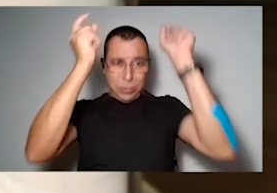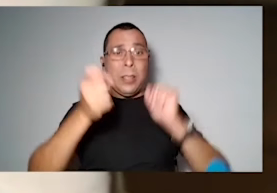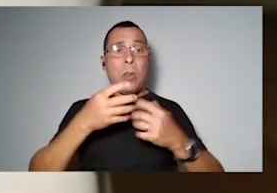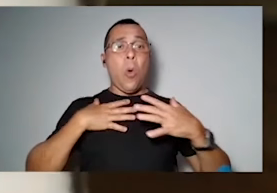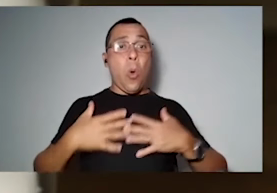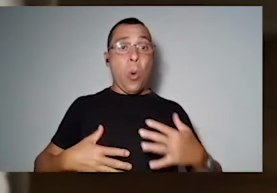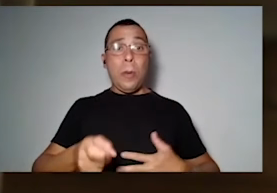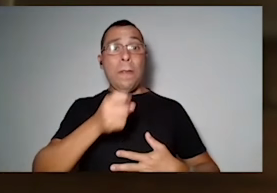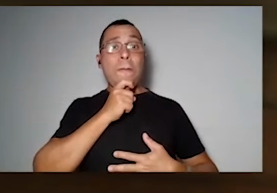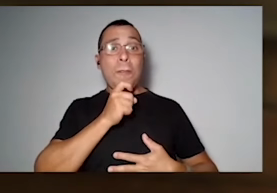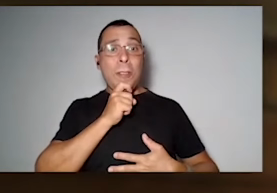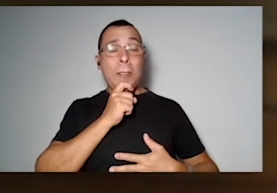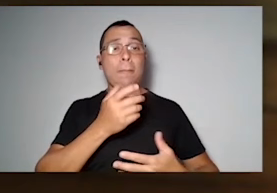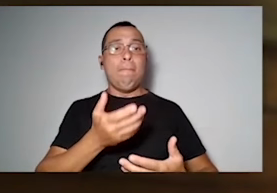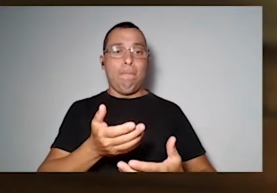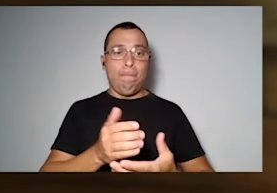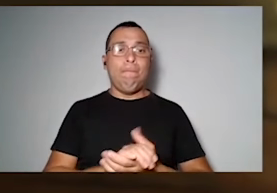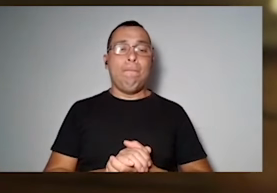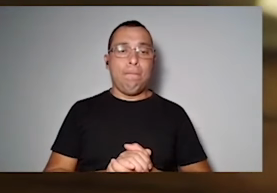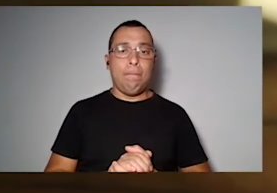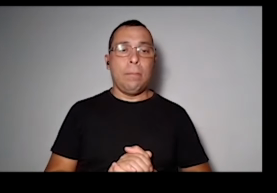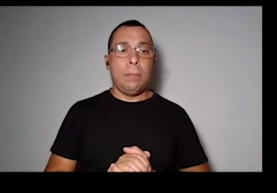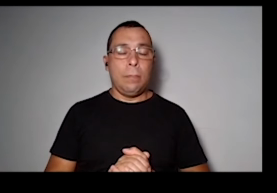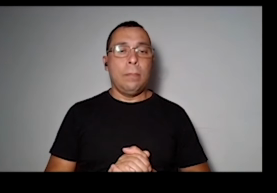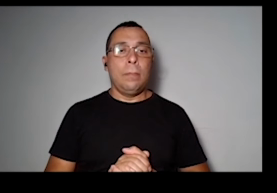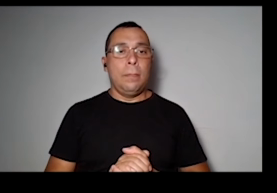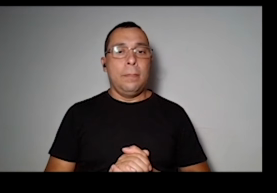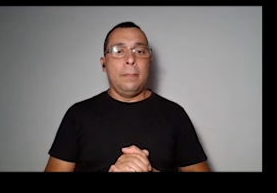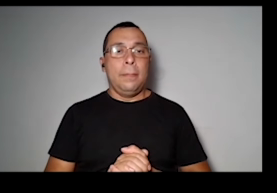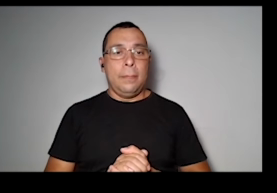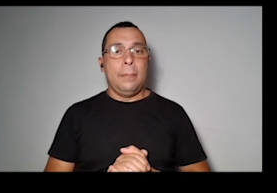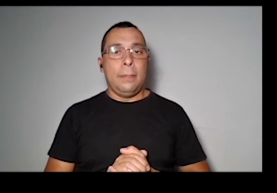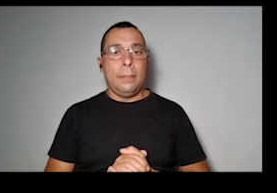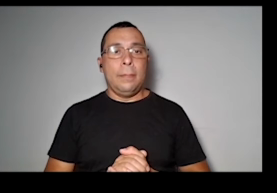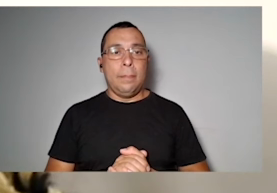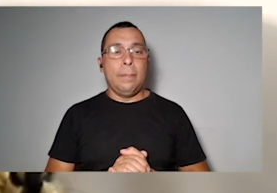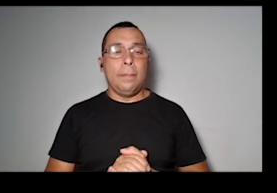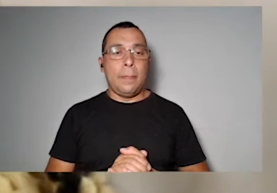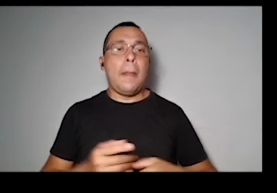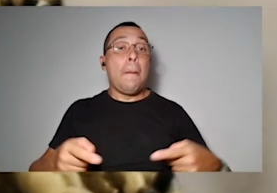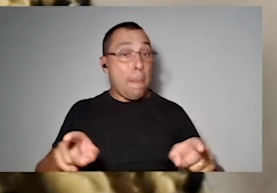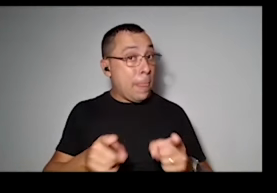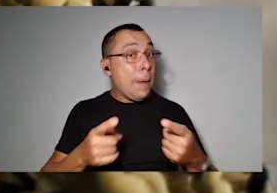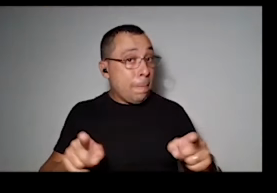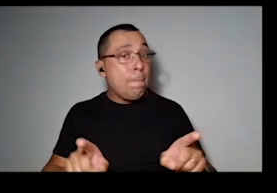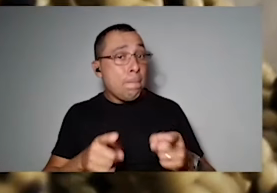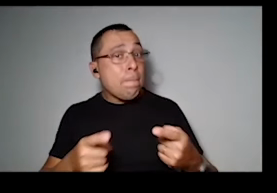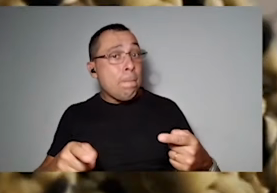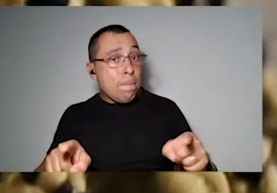o corpo esfria. Você já viu? Verso da escravização ancestral, libertação